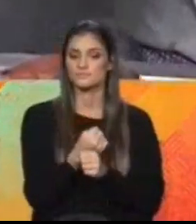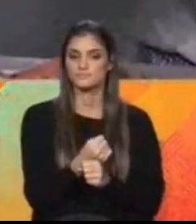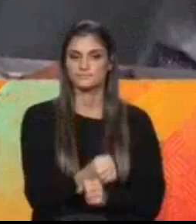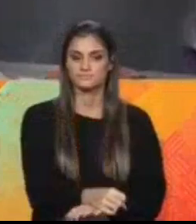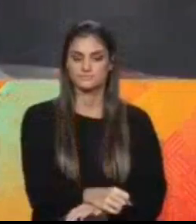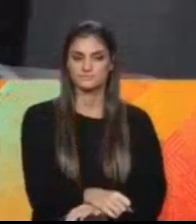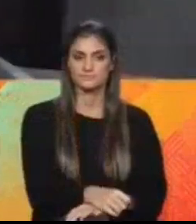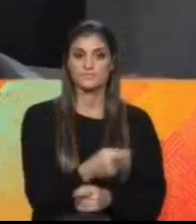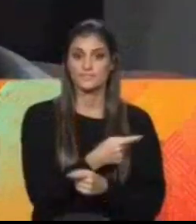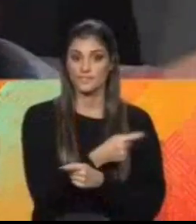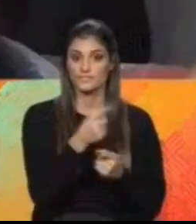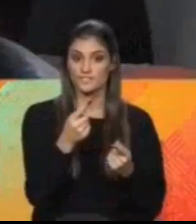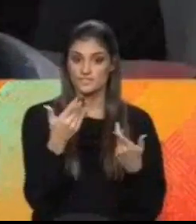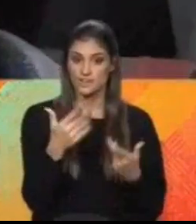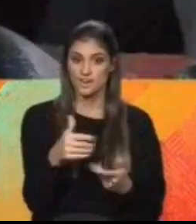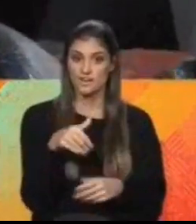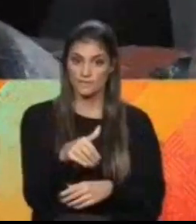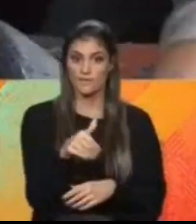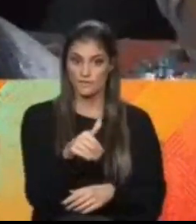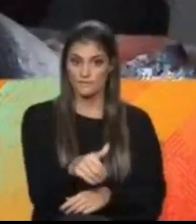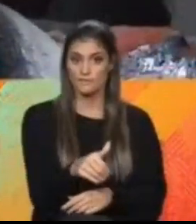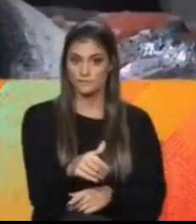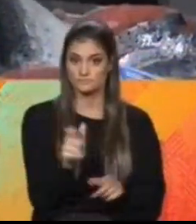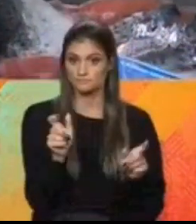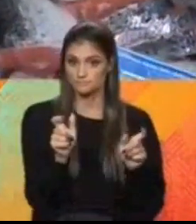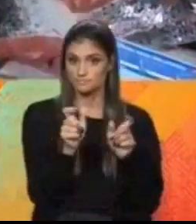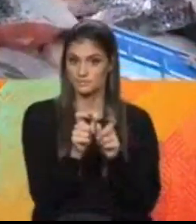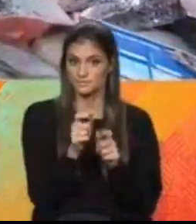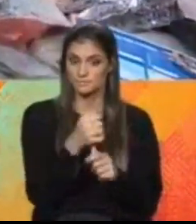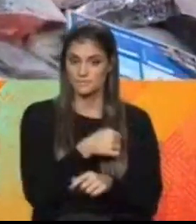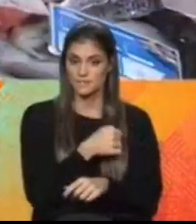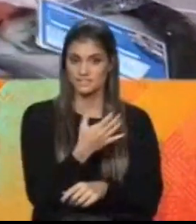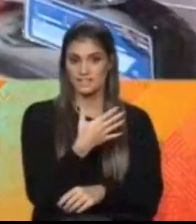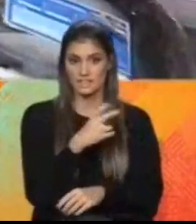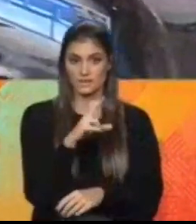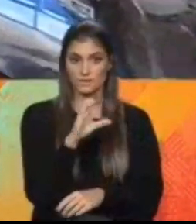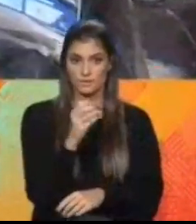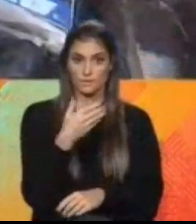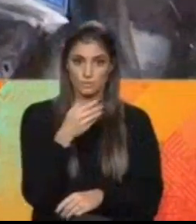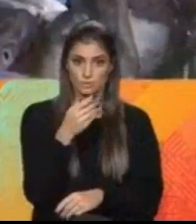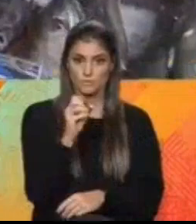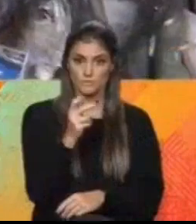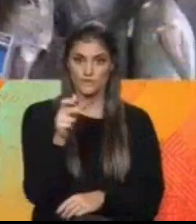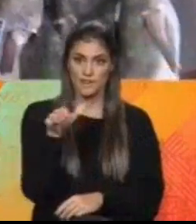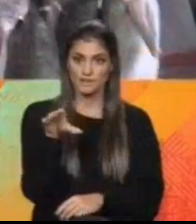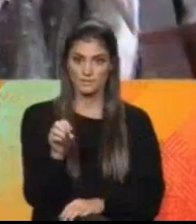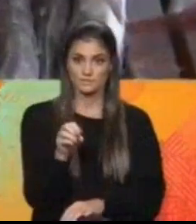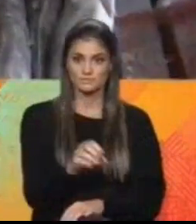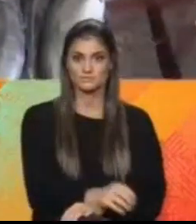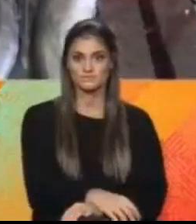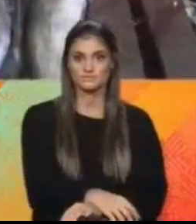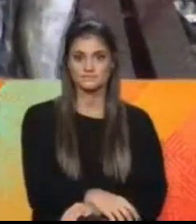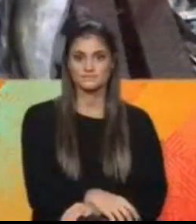Meus amigos, agora vão rimar e para casa levo o rodoballo.